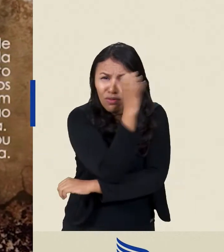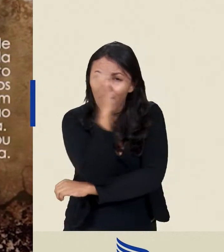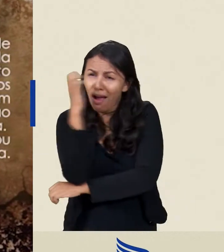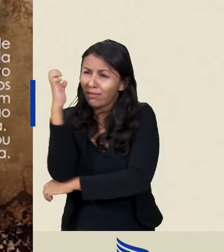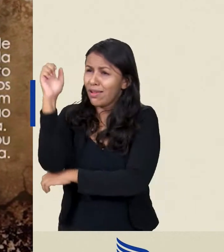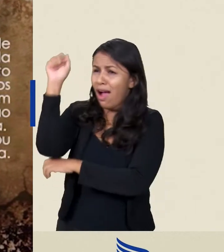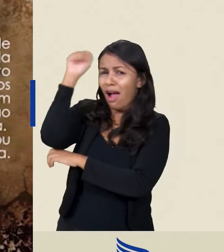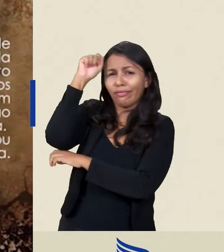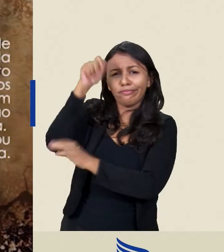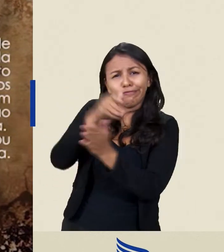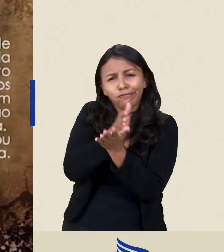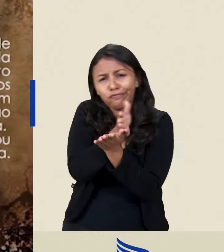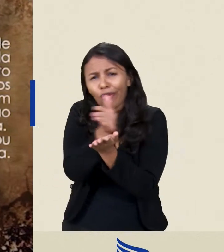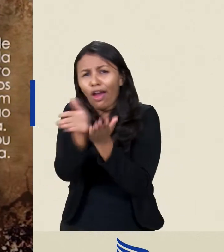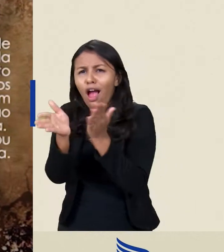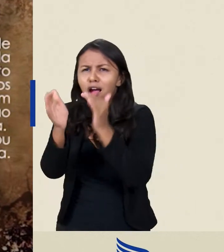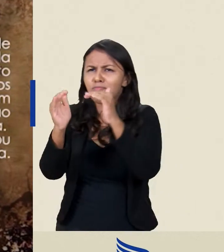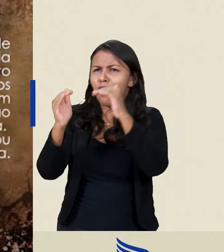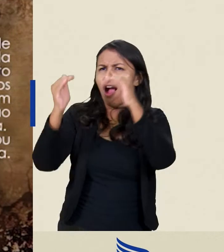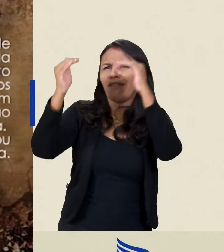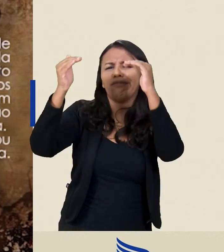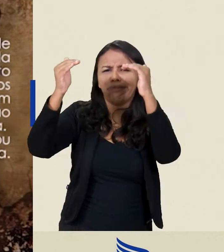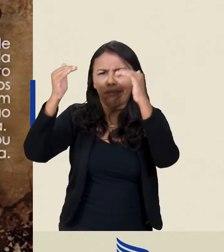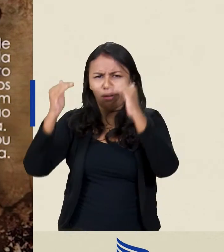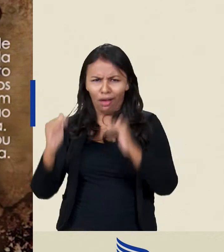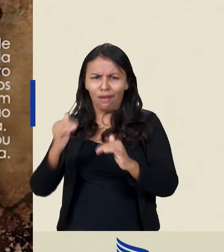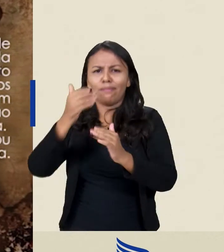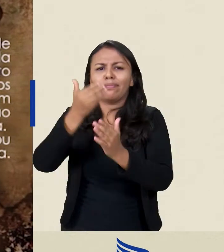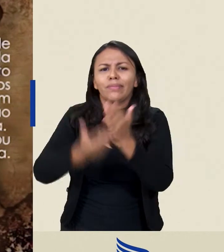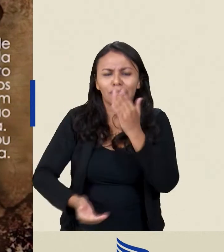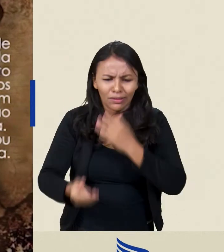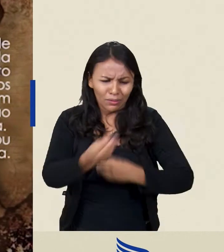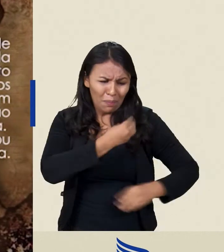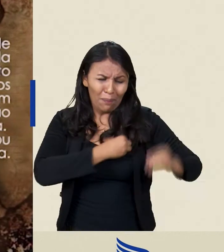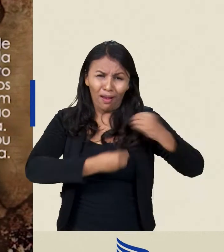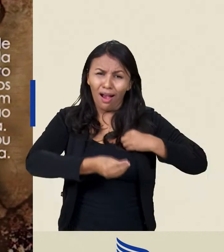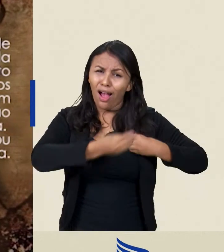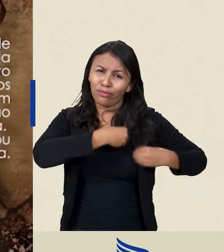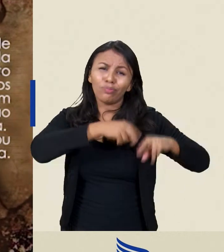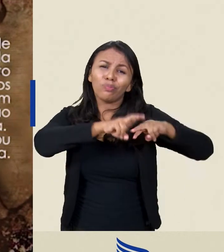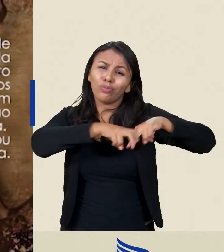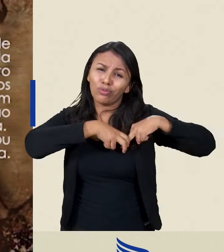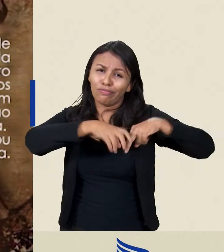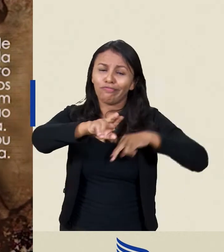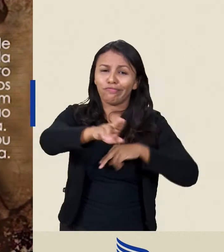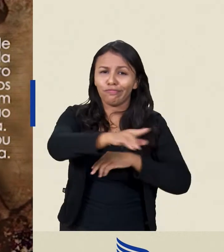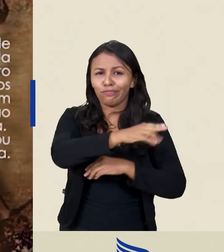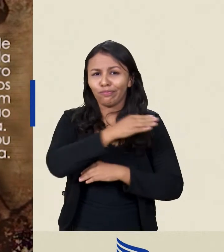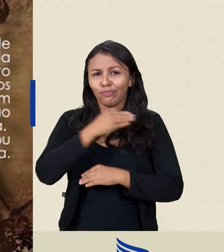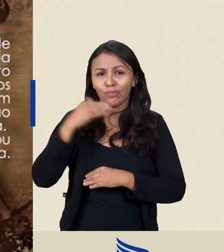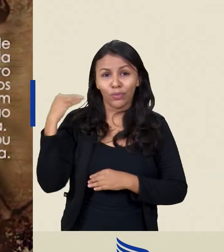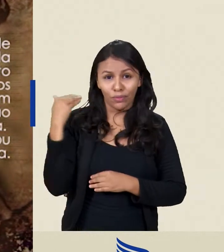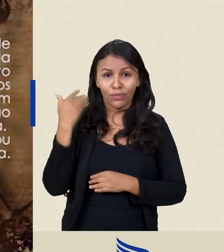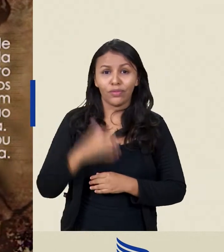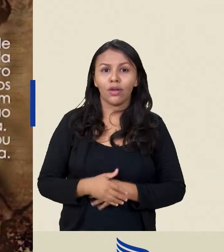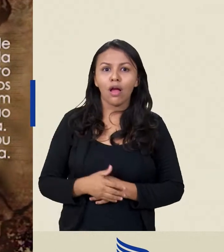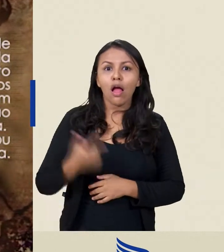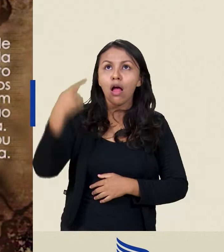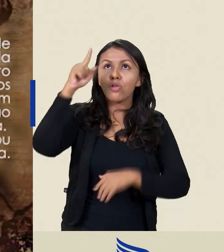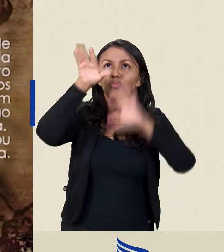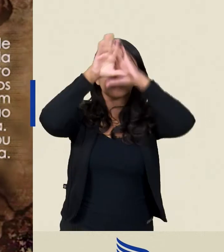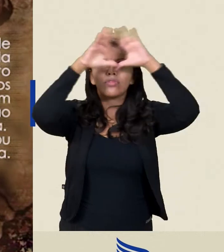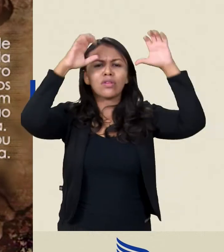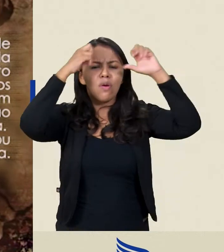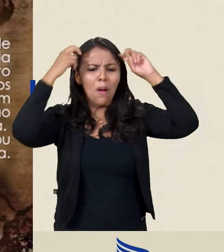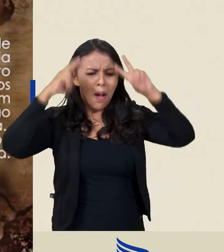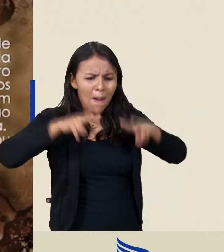alta condição. Através da transgressão, tornou-se sujeito à morte. Foi visto no céu que os seres humanos